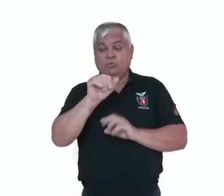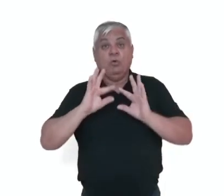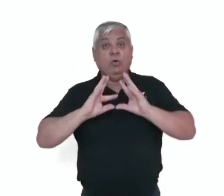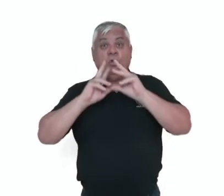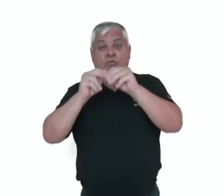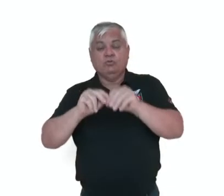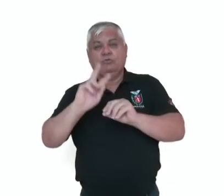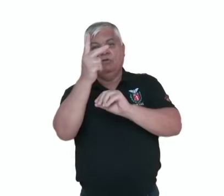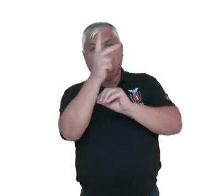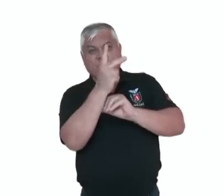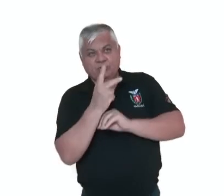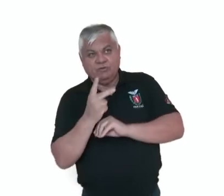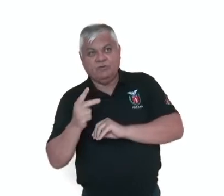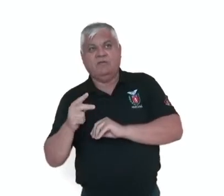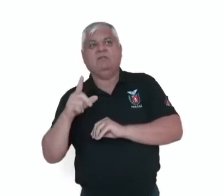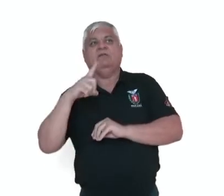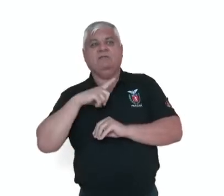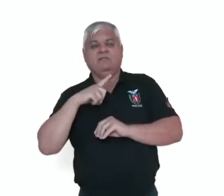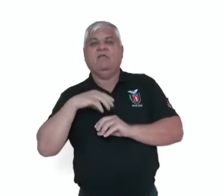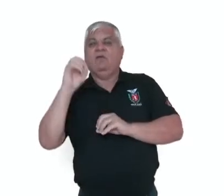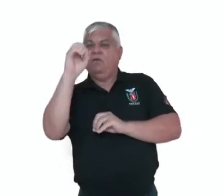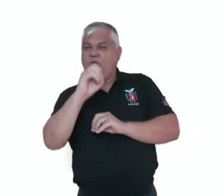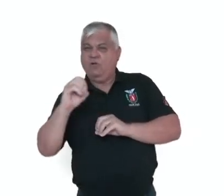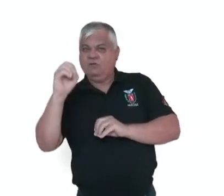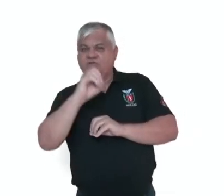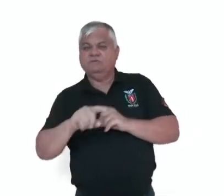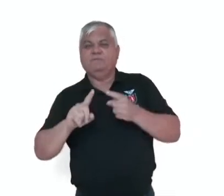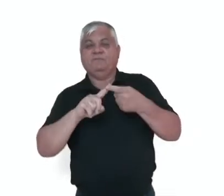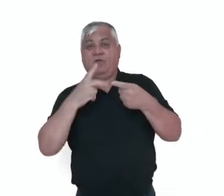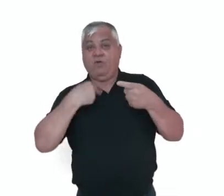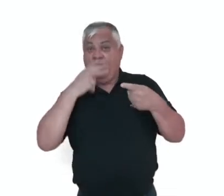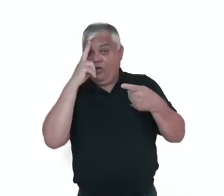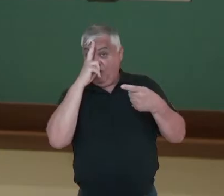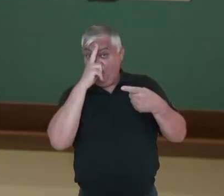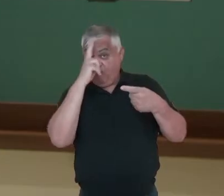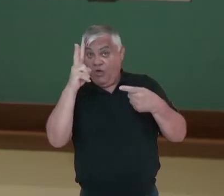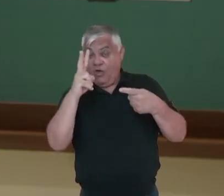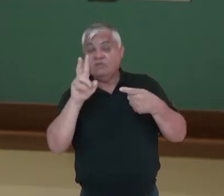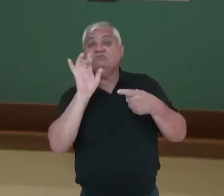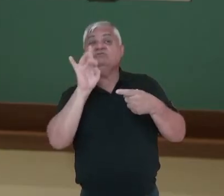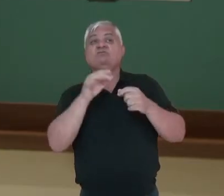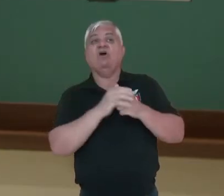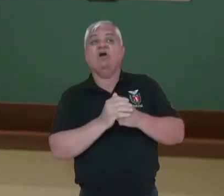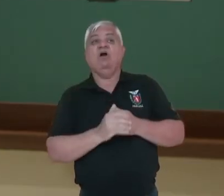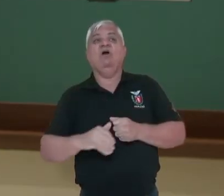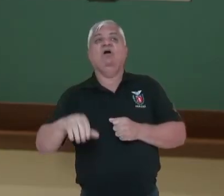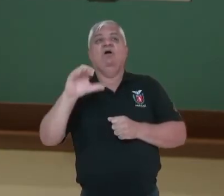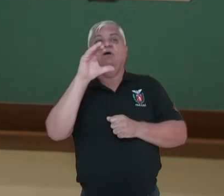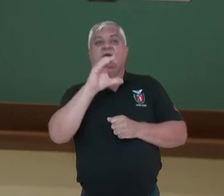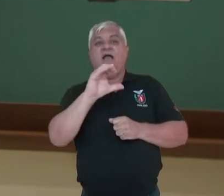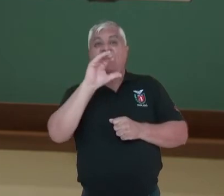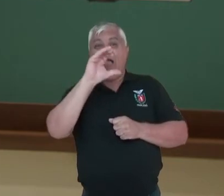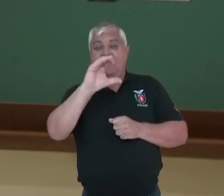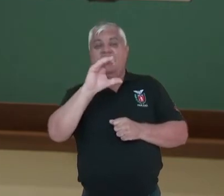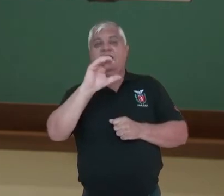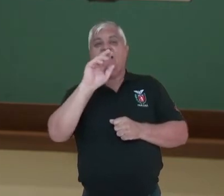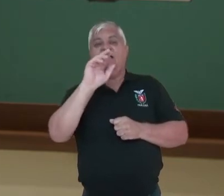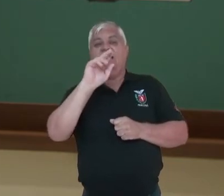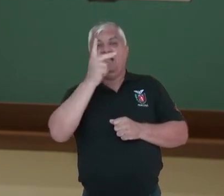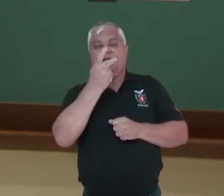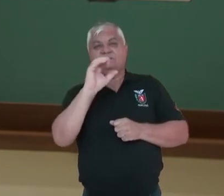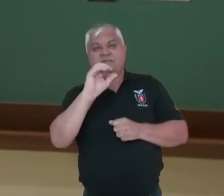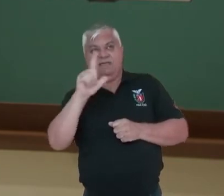ionizáveis. E aí os ácidos fortes, somente ácido clorídrico, bromídrico e iodídrico entram